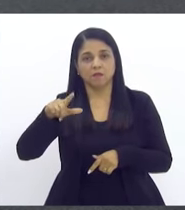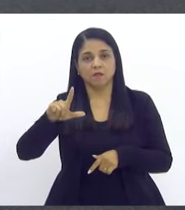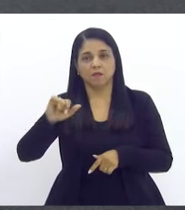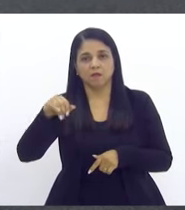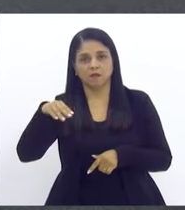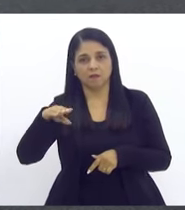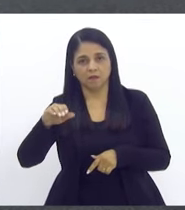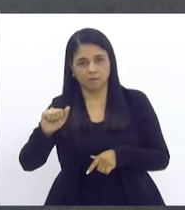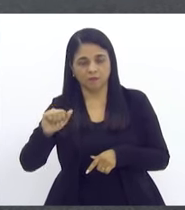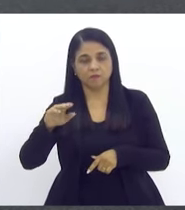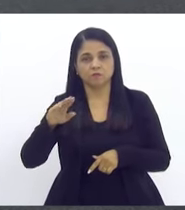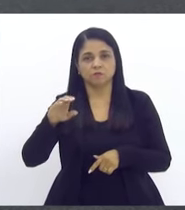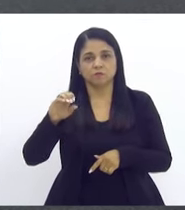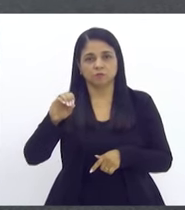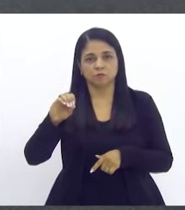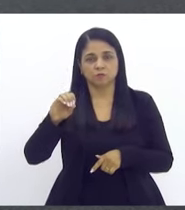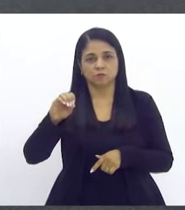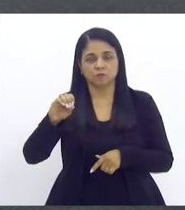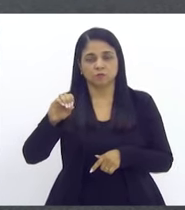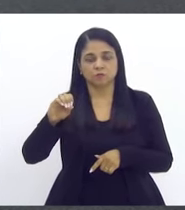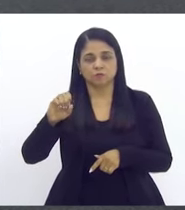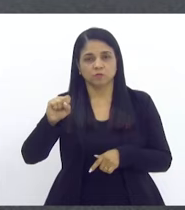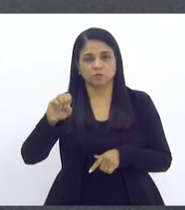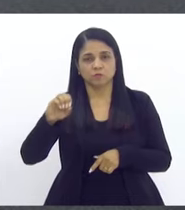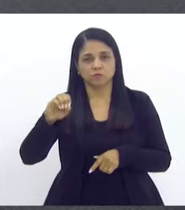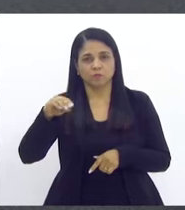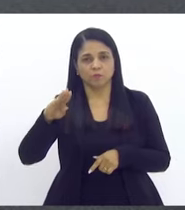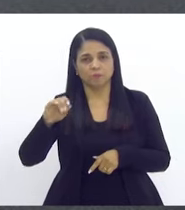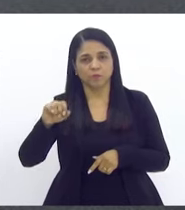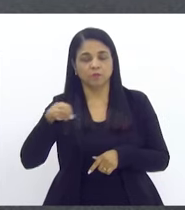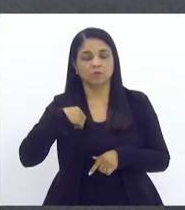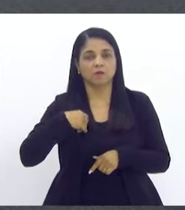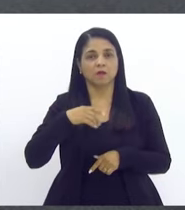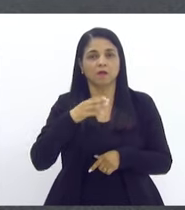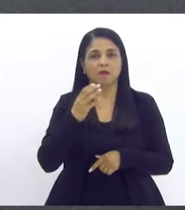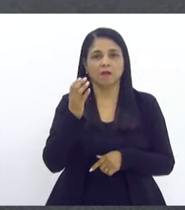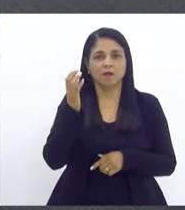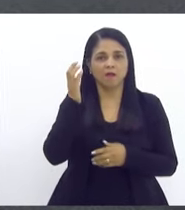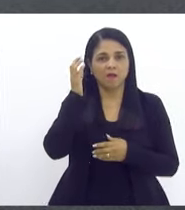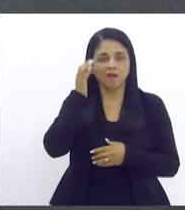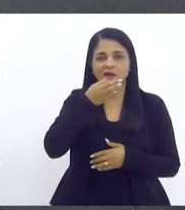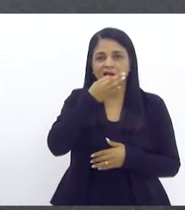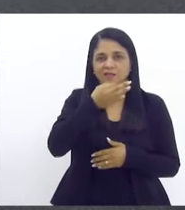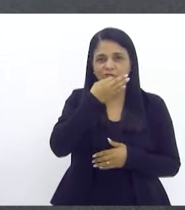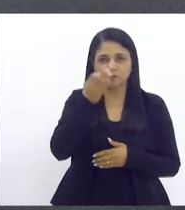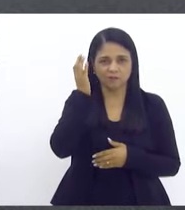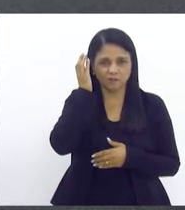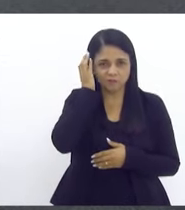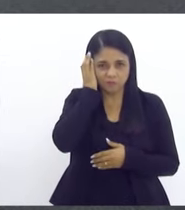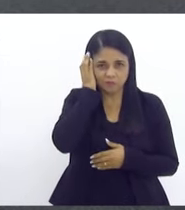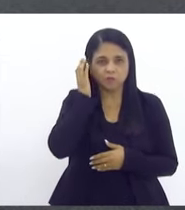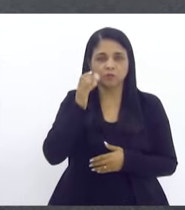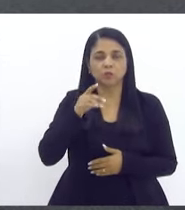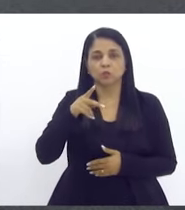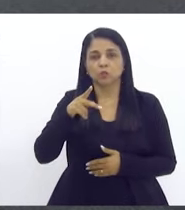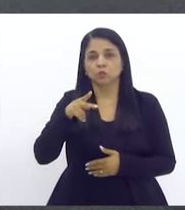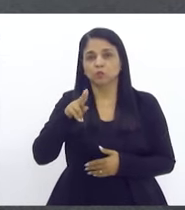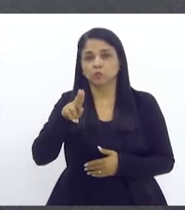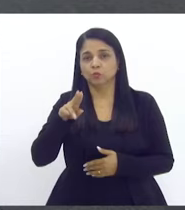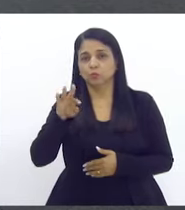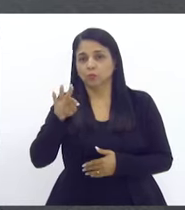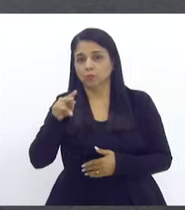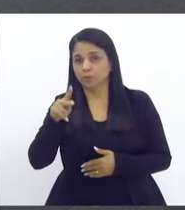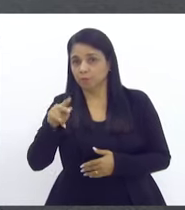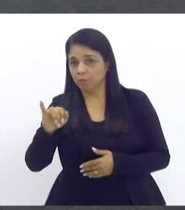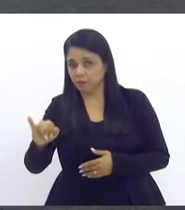Super Rádio Tupi, pelos 88 anos de existência. A Super Rádio Tupi, eu